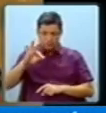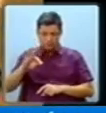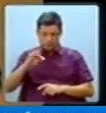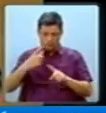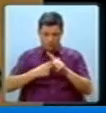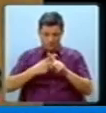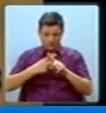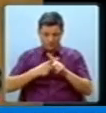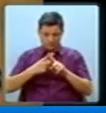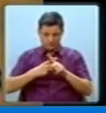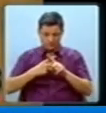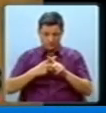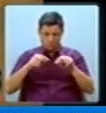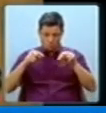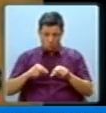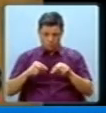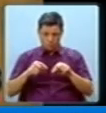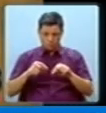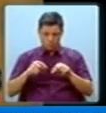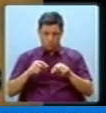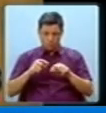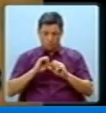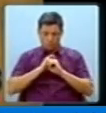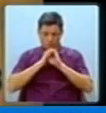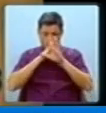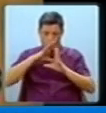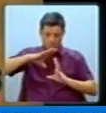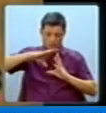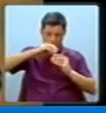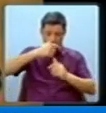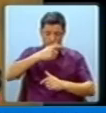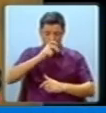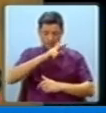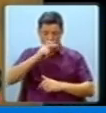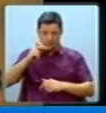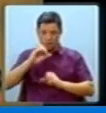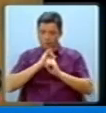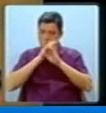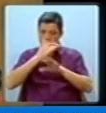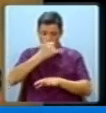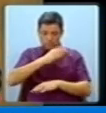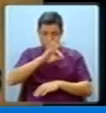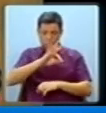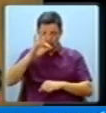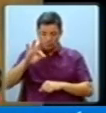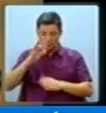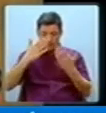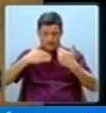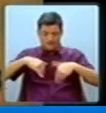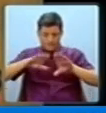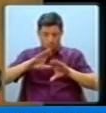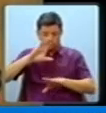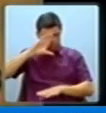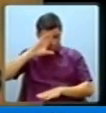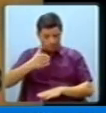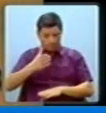interessa, porque nós hoje não temos na Terra propriamente grandes quantidades deste plutónio 244, mas sabemos